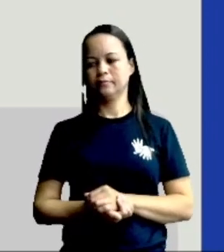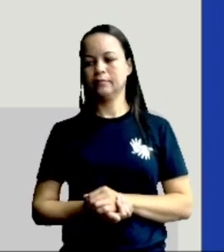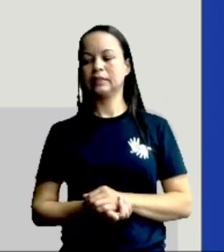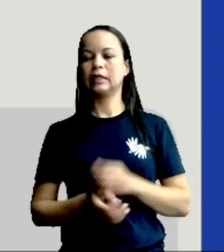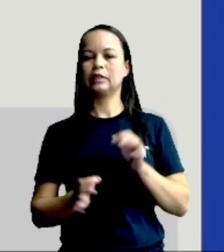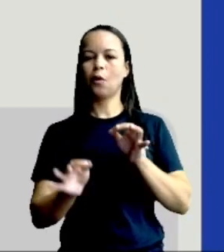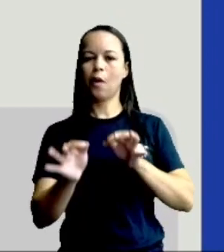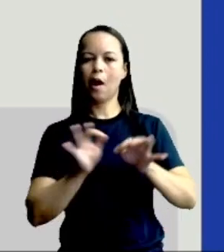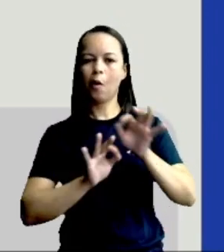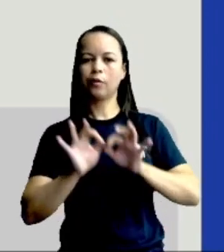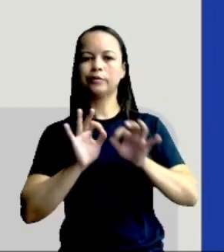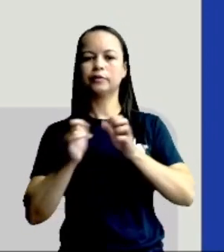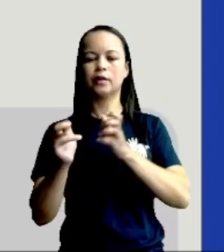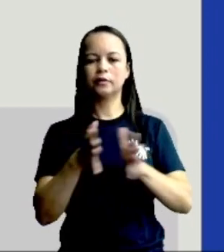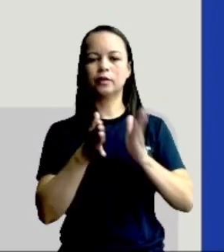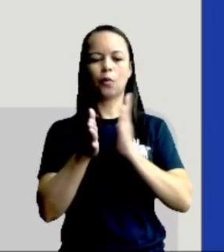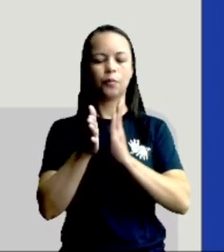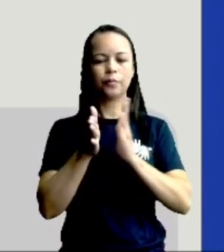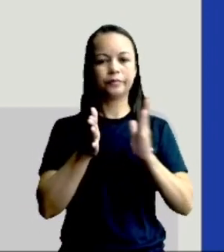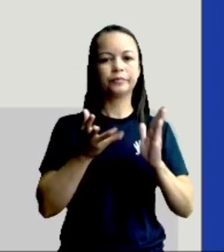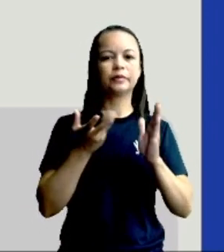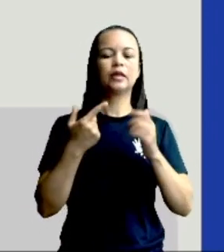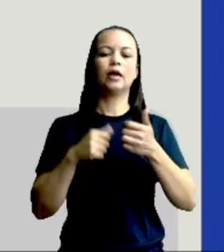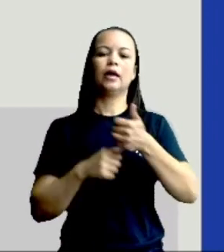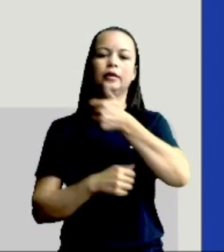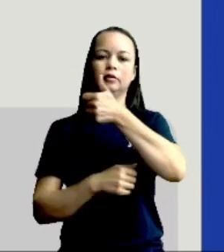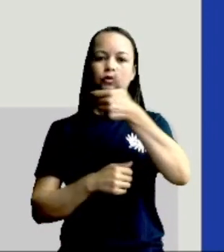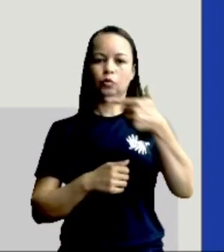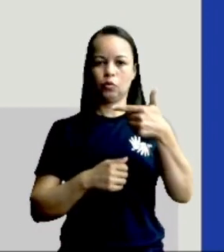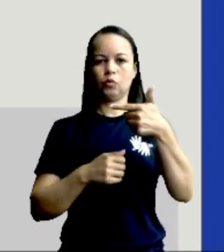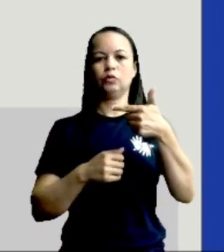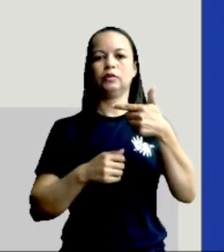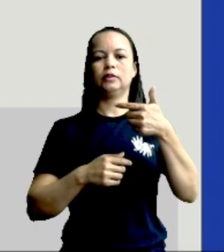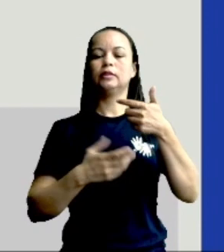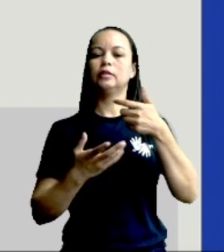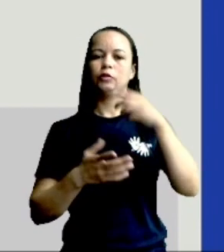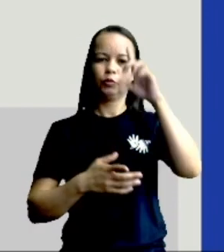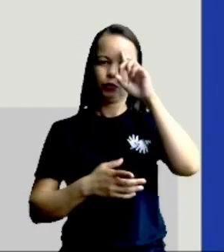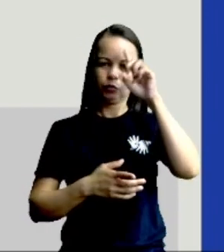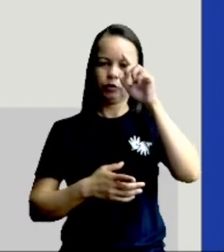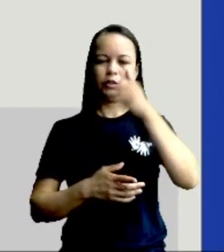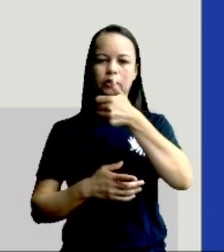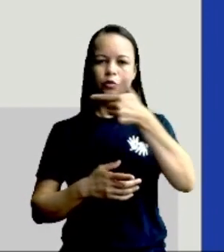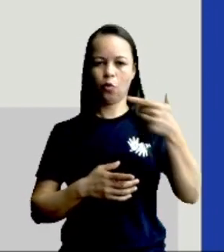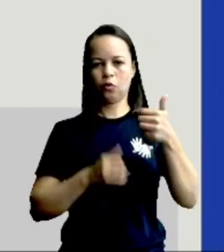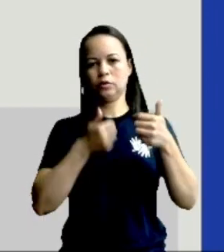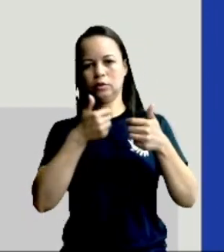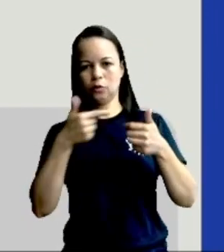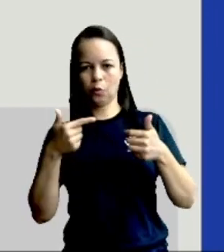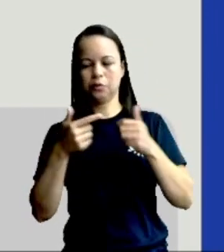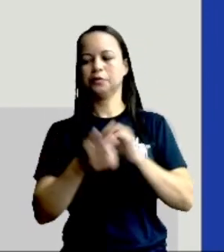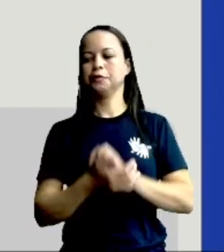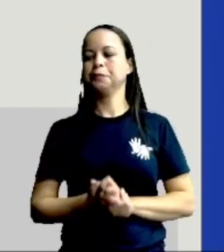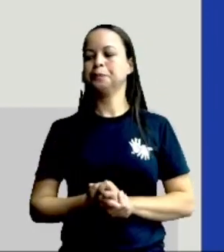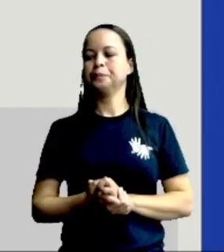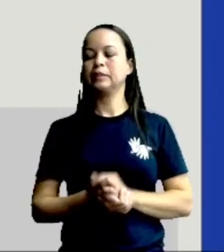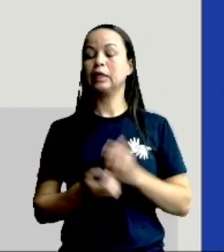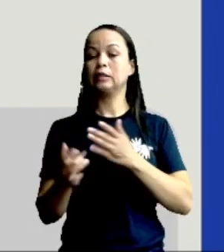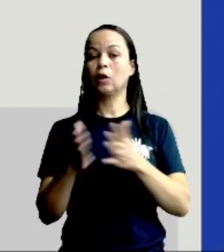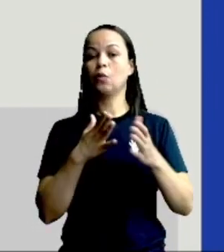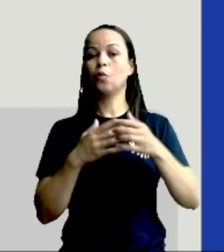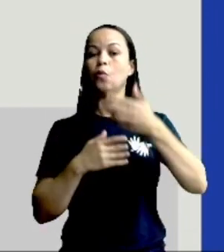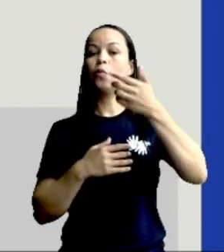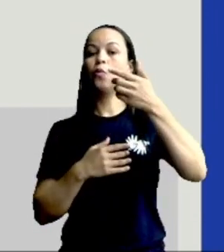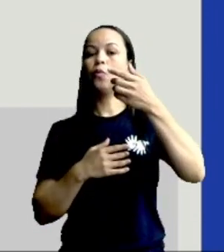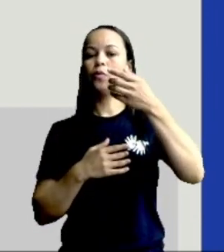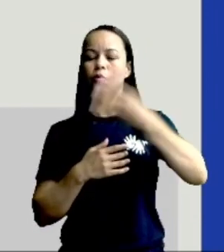a regularidade aí é 12 páginas por dia. Então, vamos descobrir aí quanto ficou o